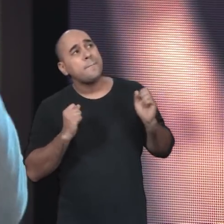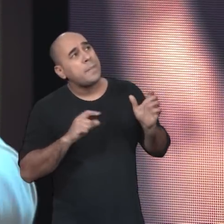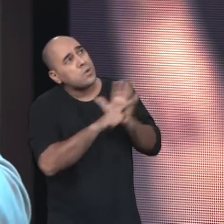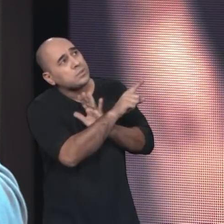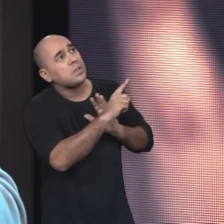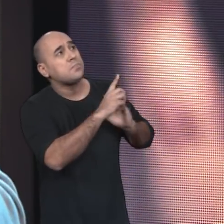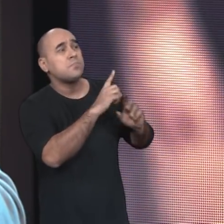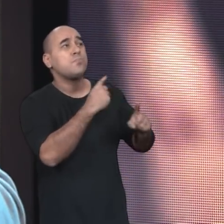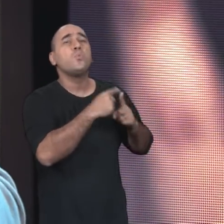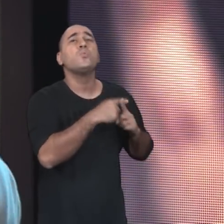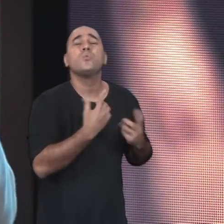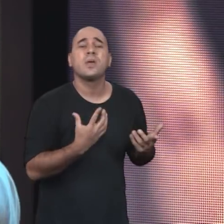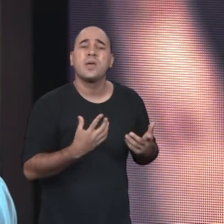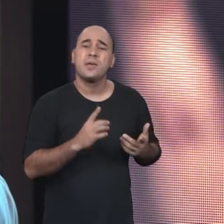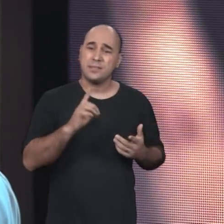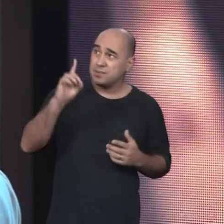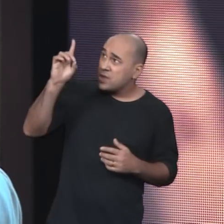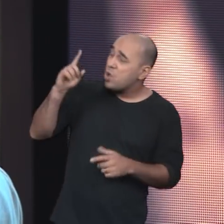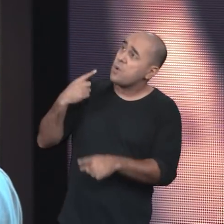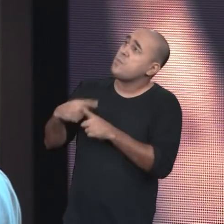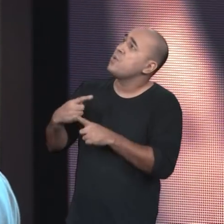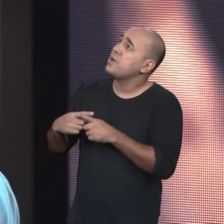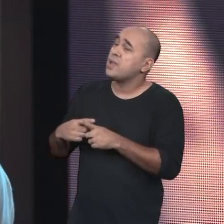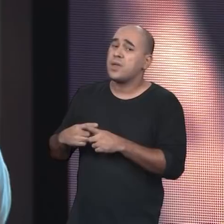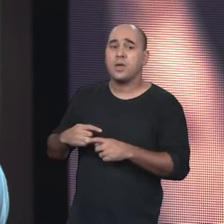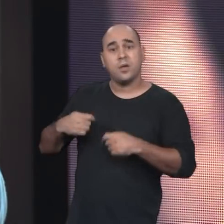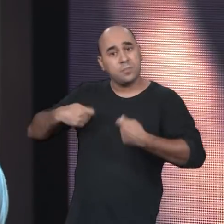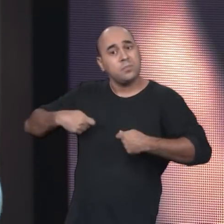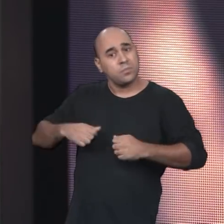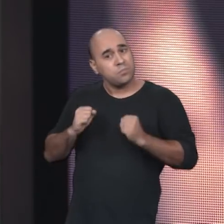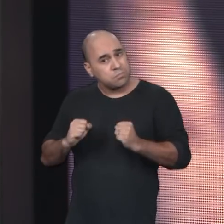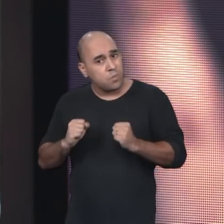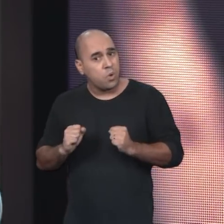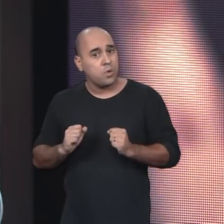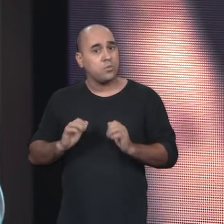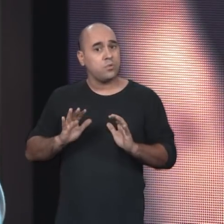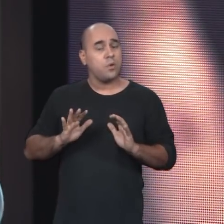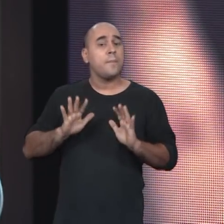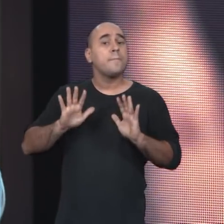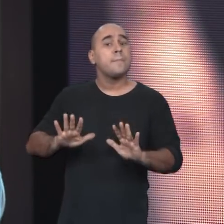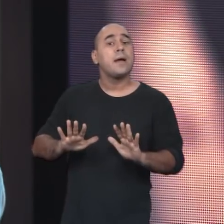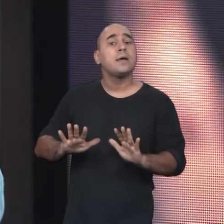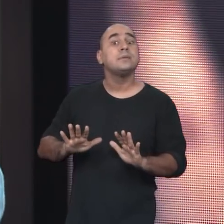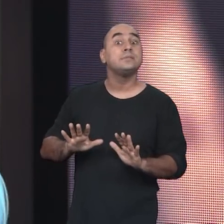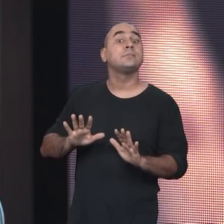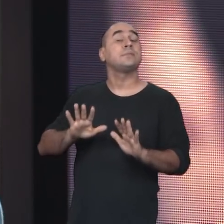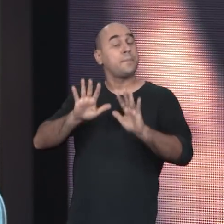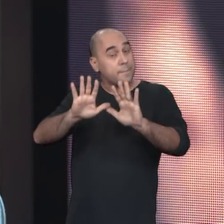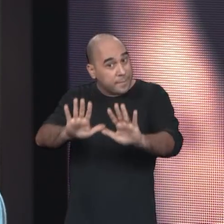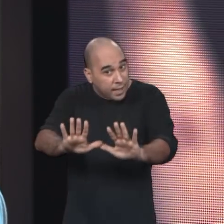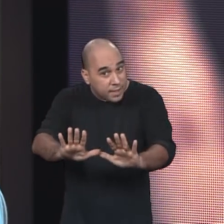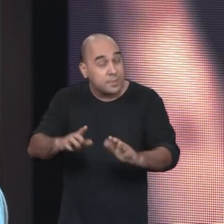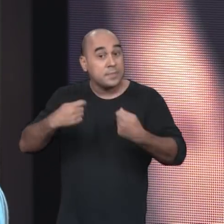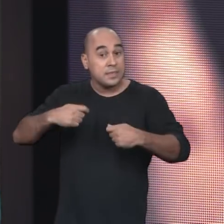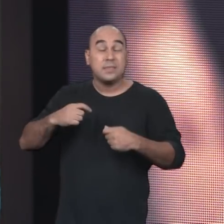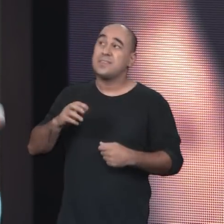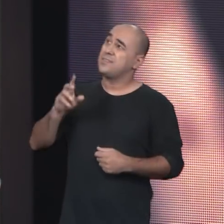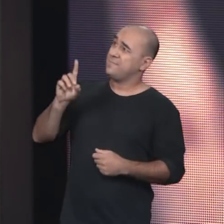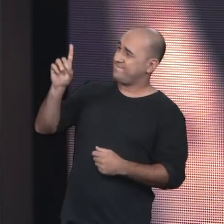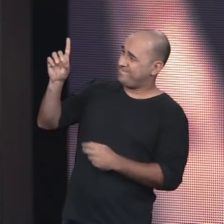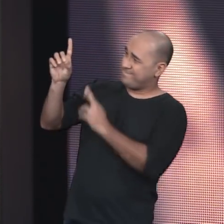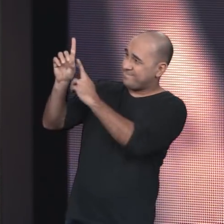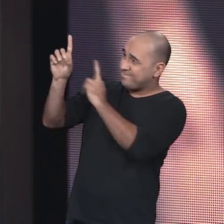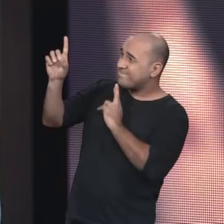tenho, igualmente, o dever de falar como Cristo. Pai, ainda que eu não tenha resposta, nas